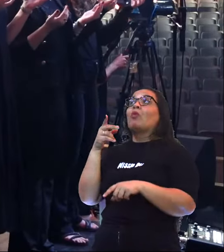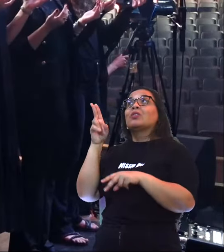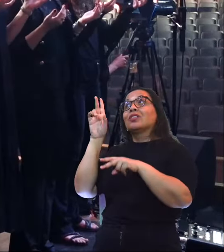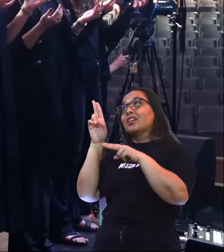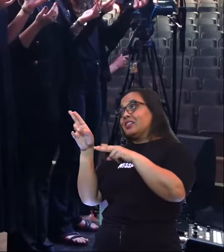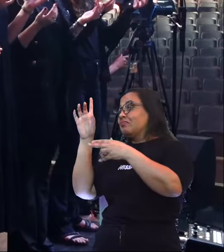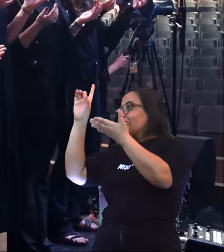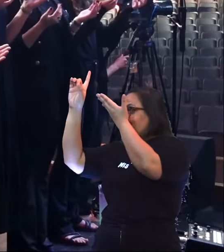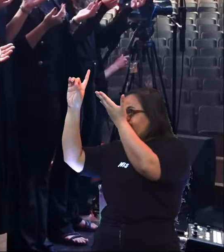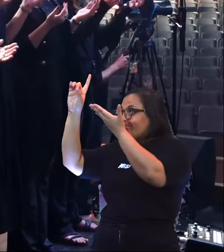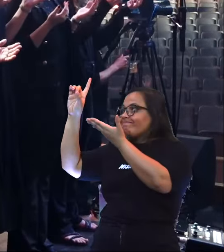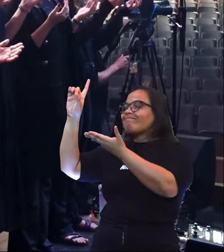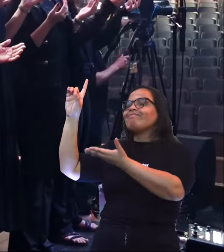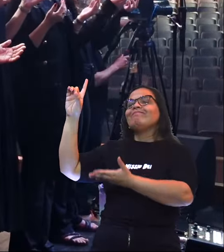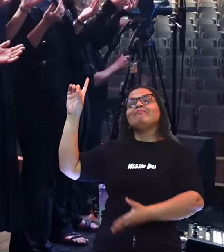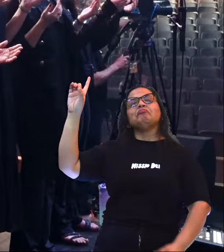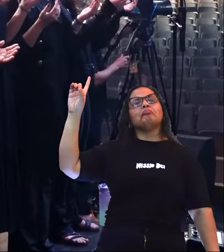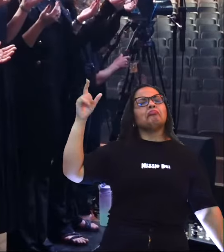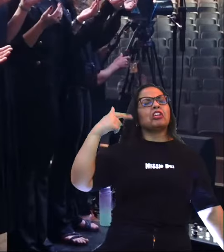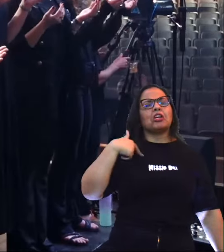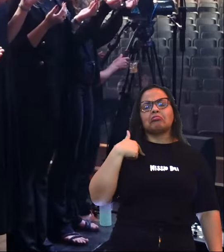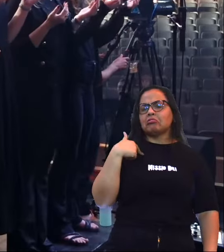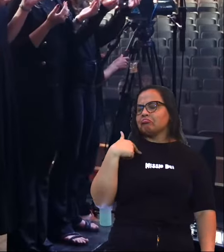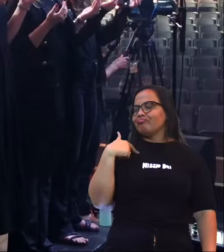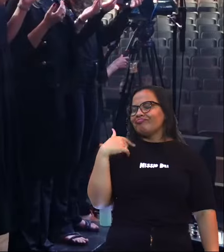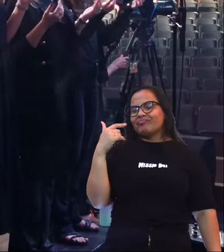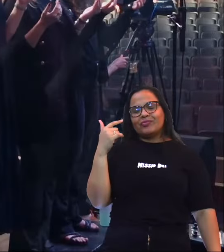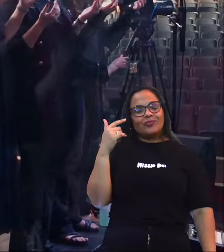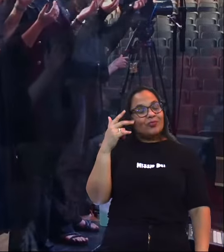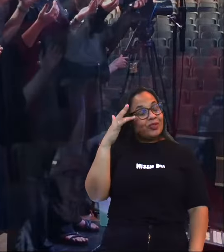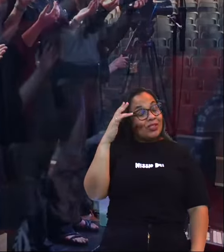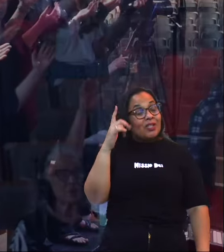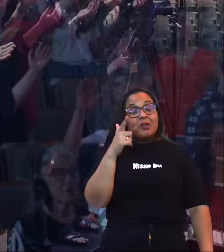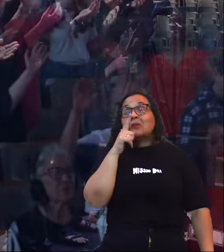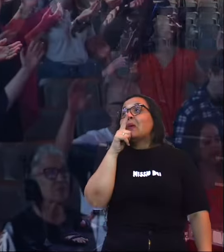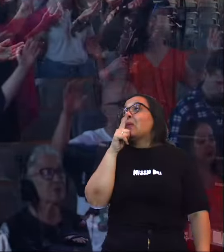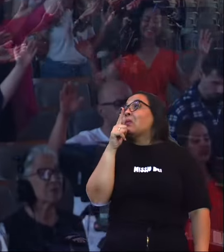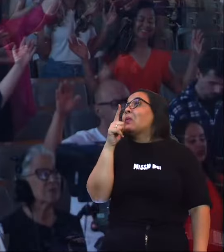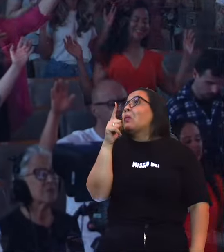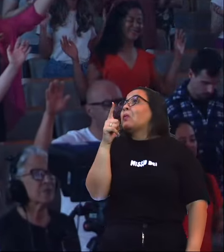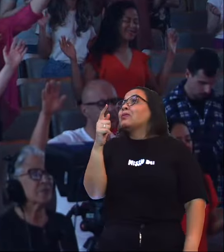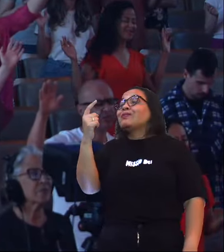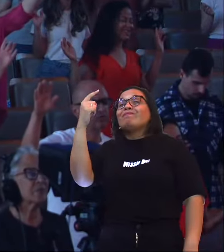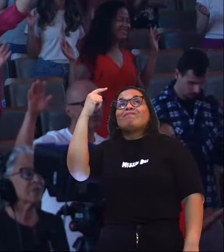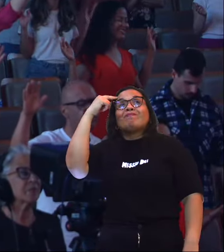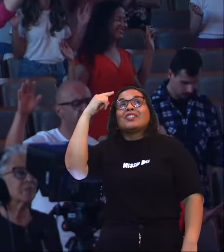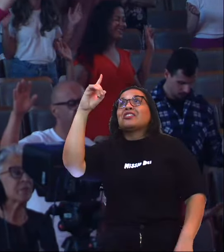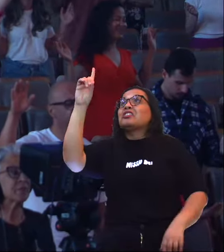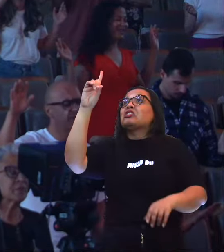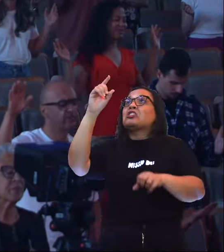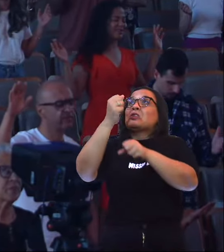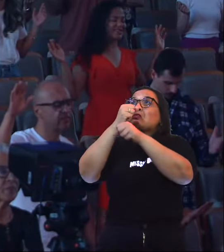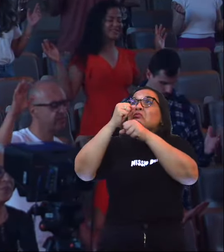Eu não consigo nem imaginar a tua grandeza, eu não consigo nem imaginar a tua beleza.